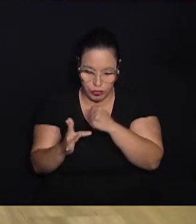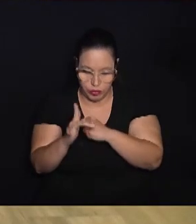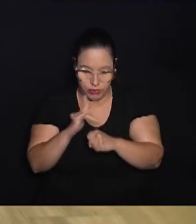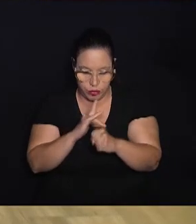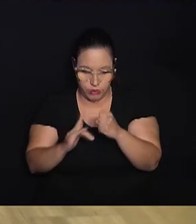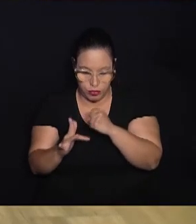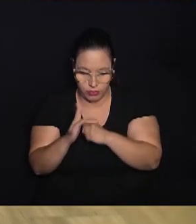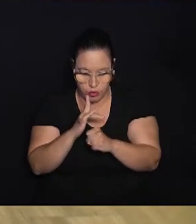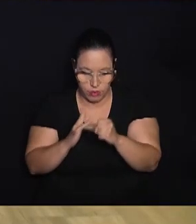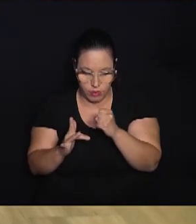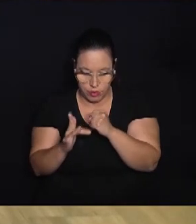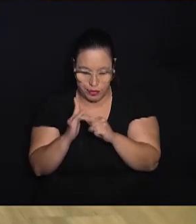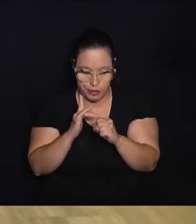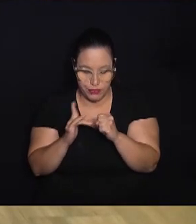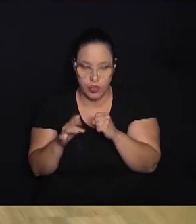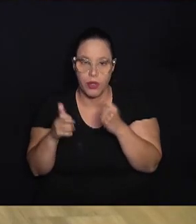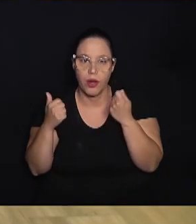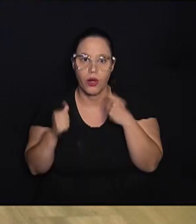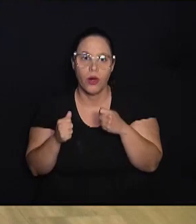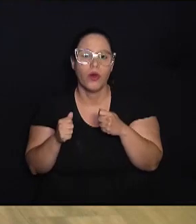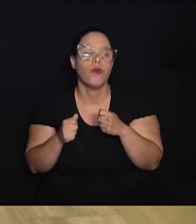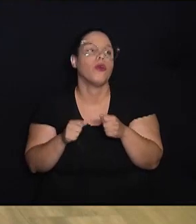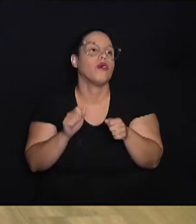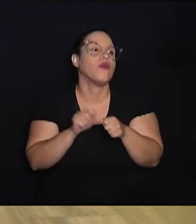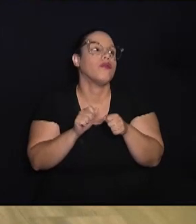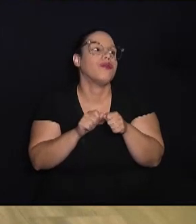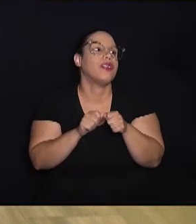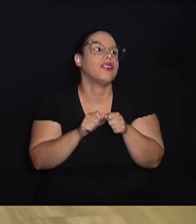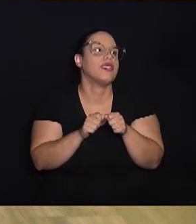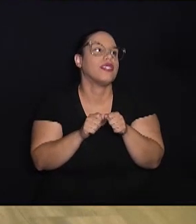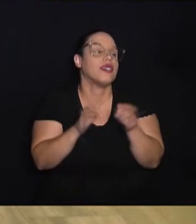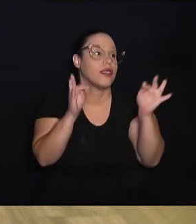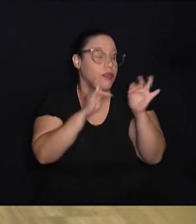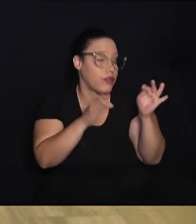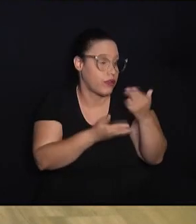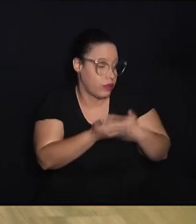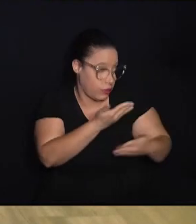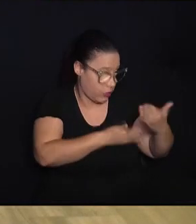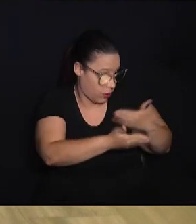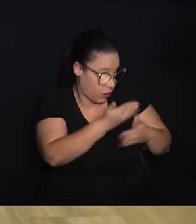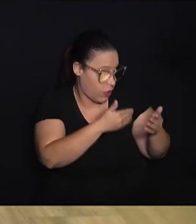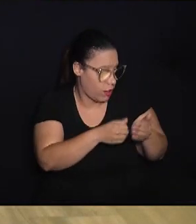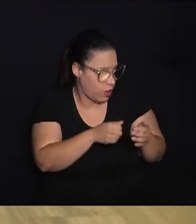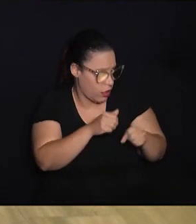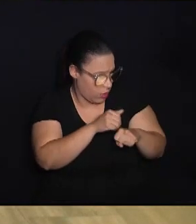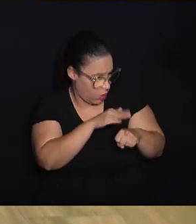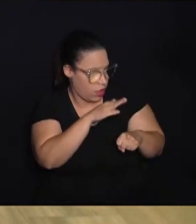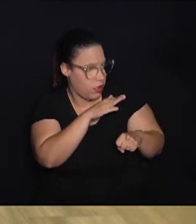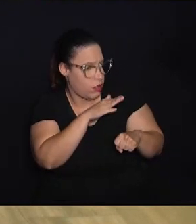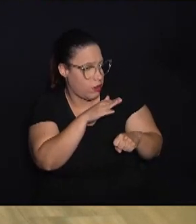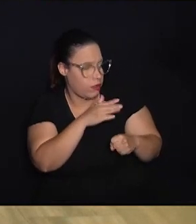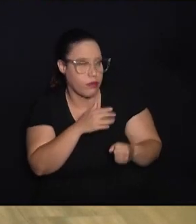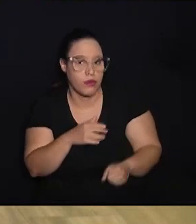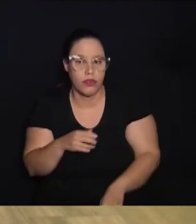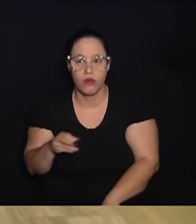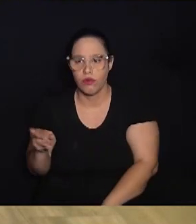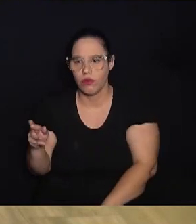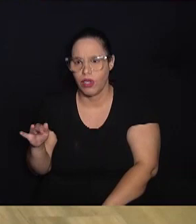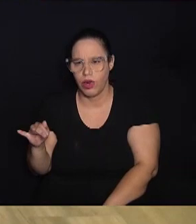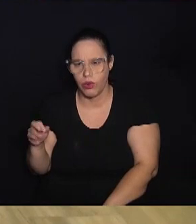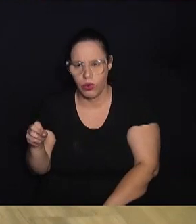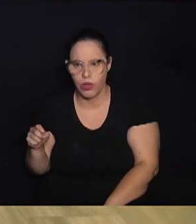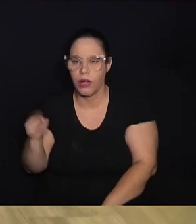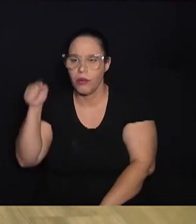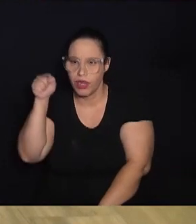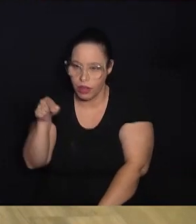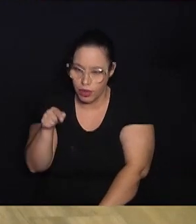né podendo fazer com que a coisa se eternize e se compartilhe muito mais porque não tá mais no correio mas tá lá né tá lá